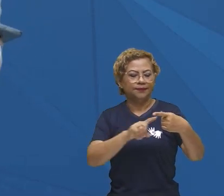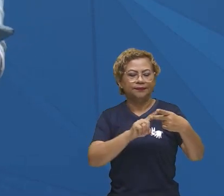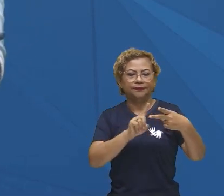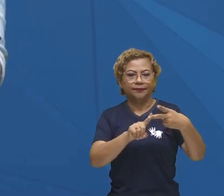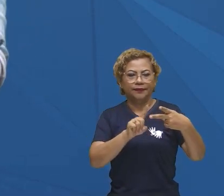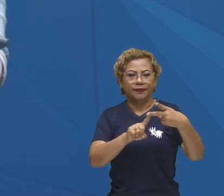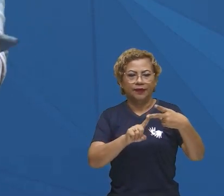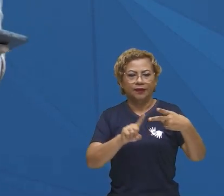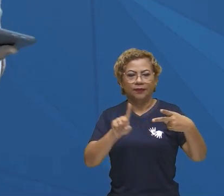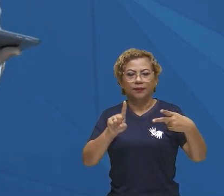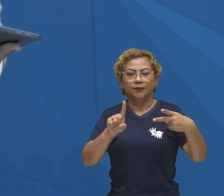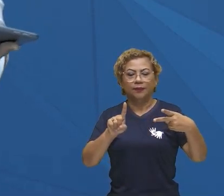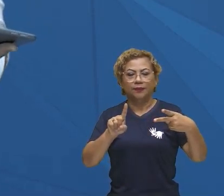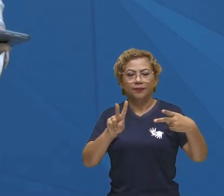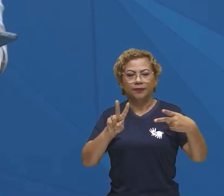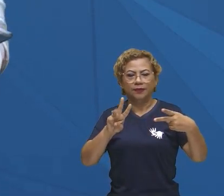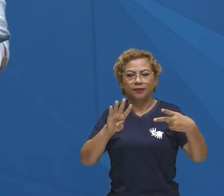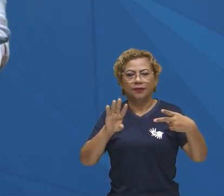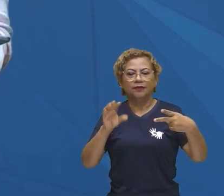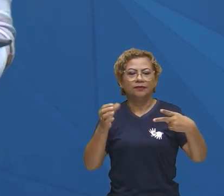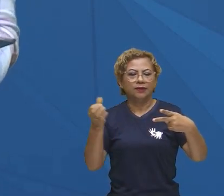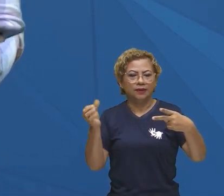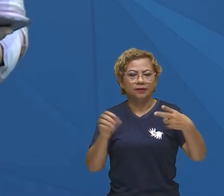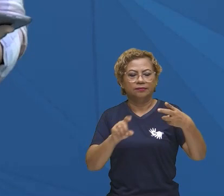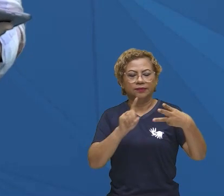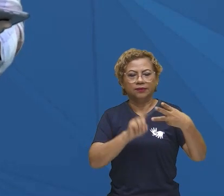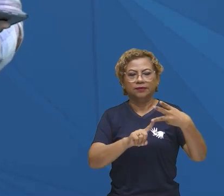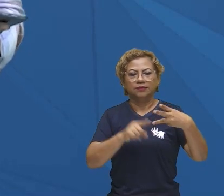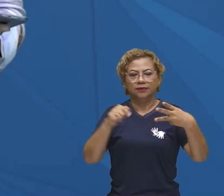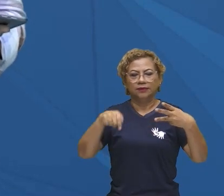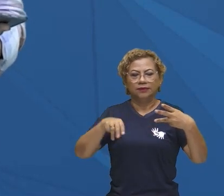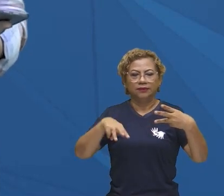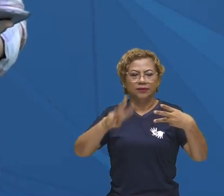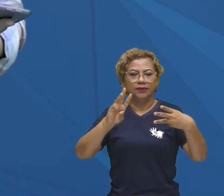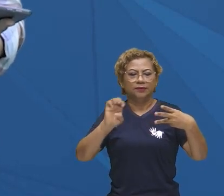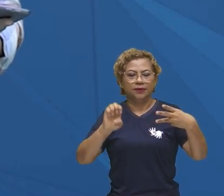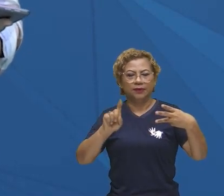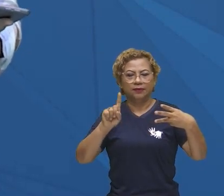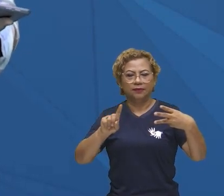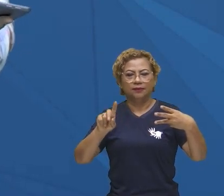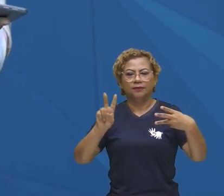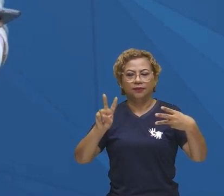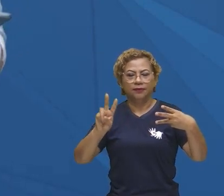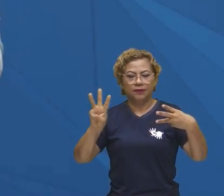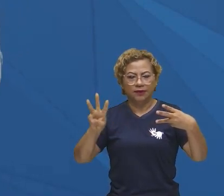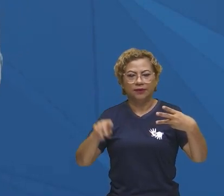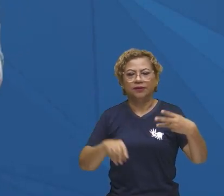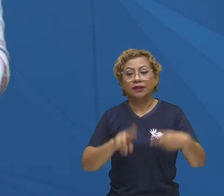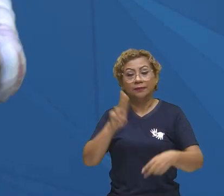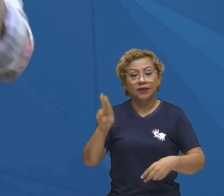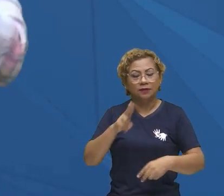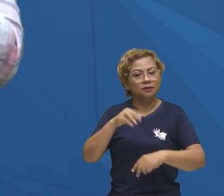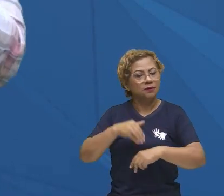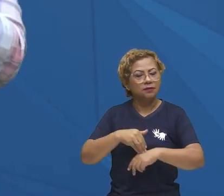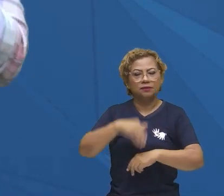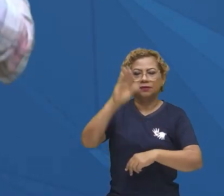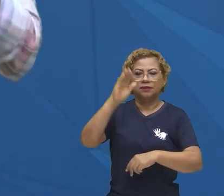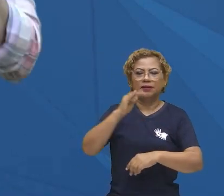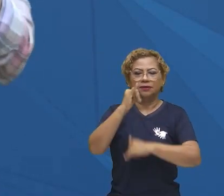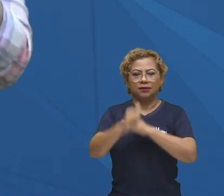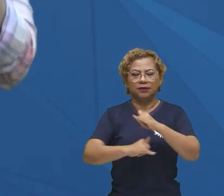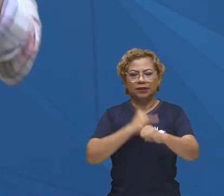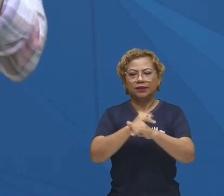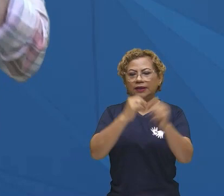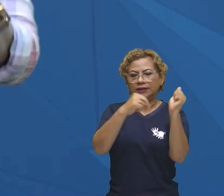3, 4, 5, 6 ou QWE 1, 2, 3 é o mais utilizado na internet. E olha só,